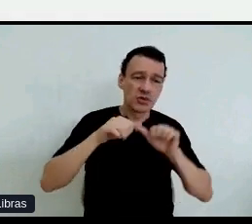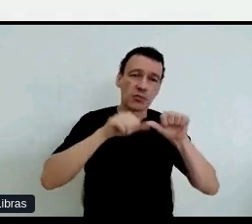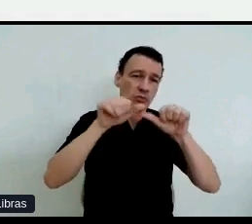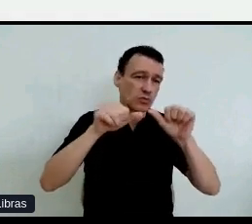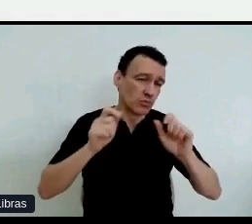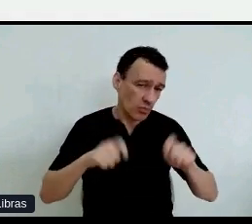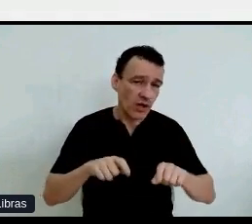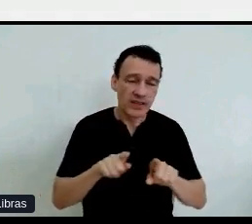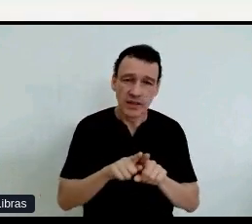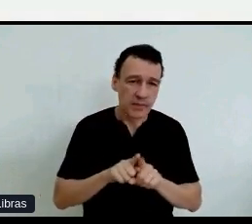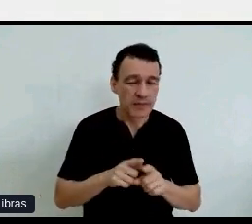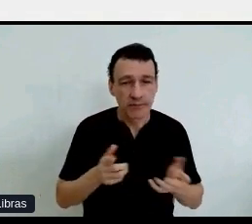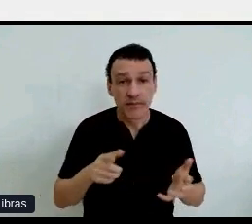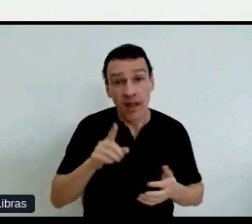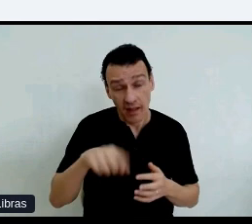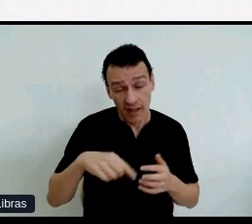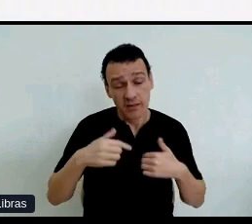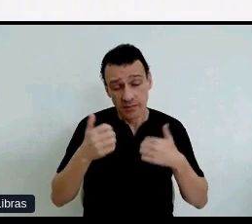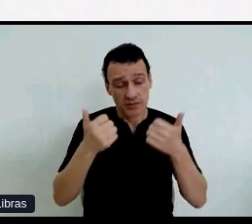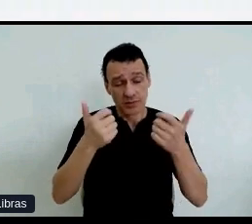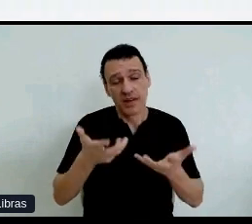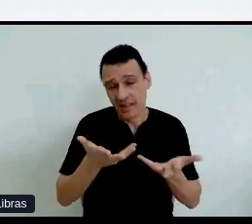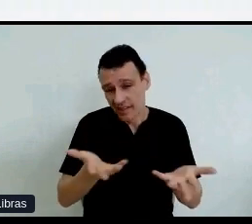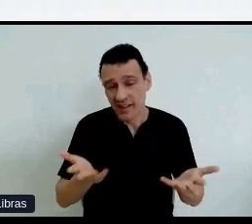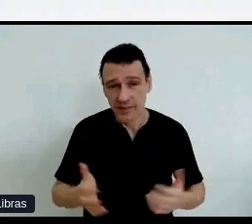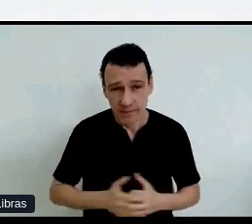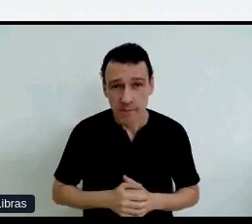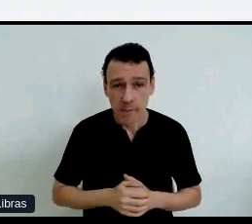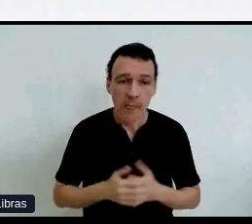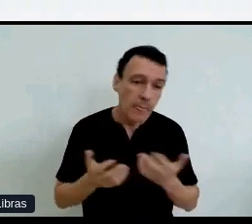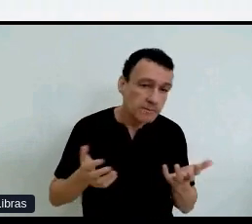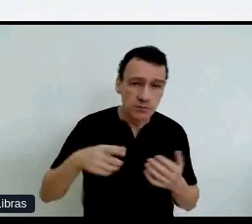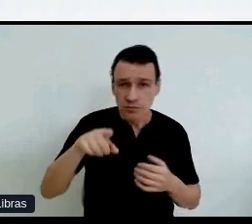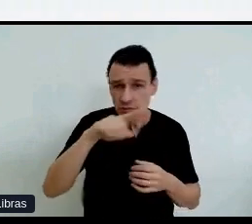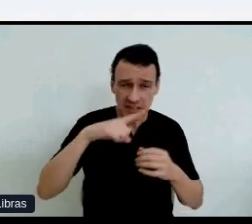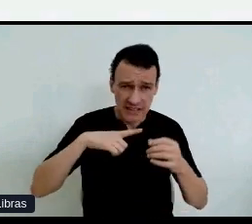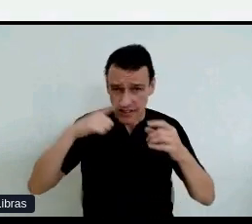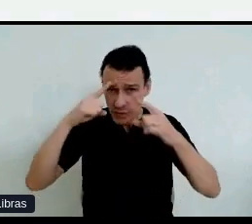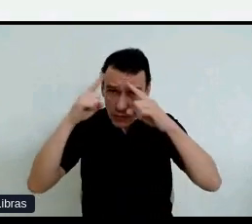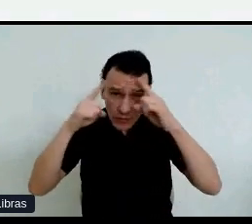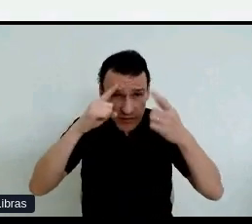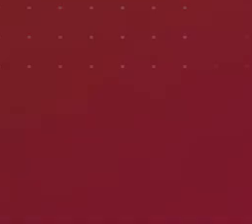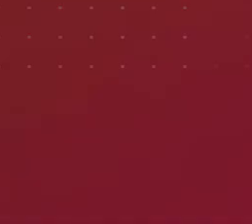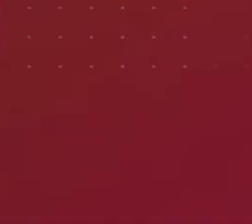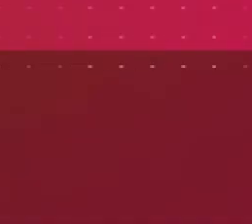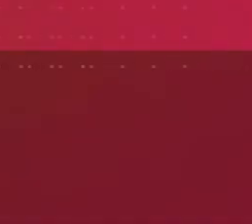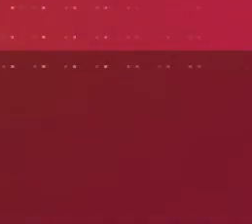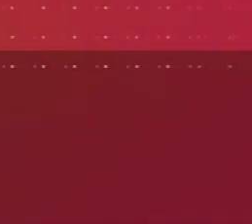né? Quero, sei lá, não sei se alguém tem alguma dúvida. Tamo aí.